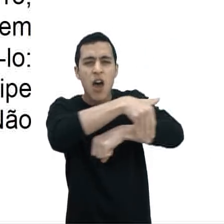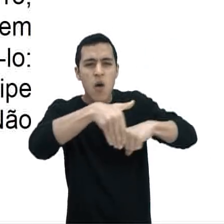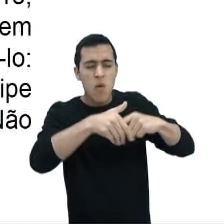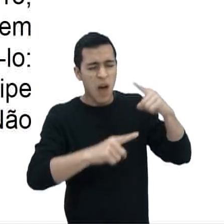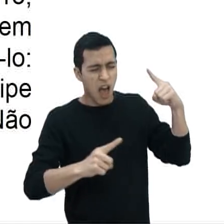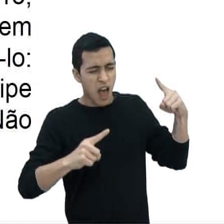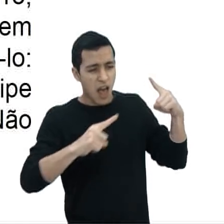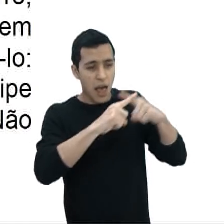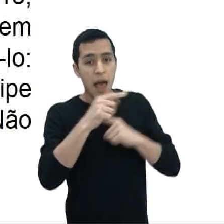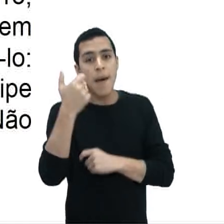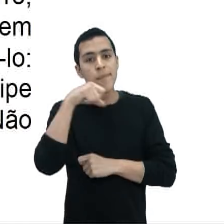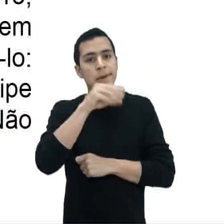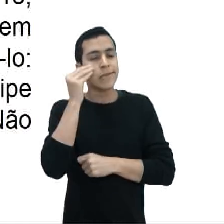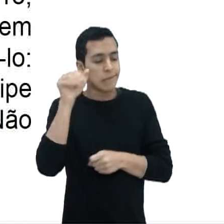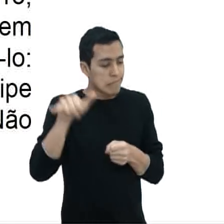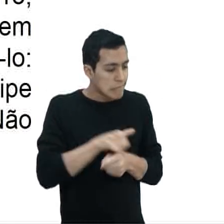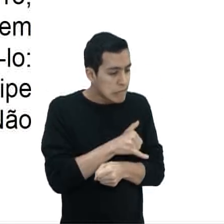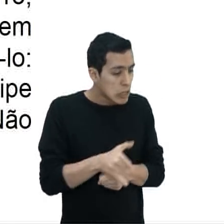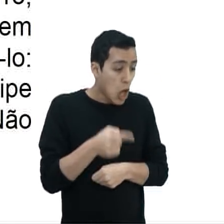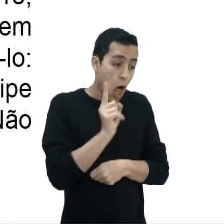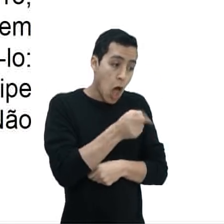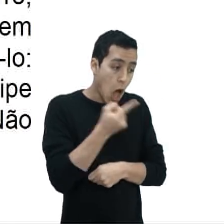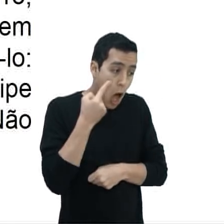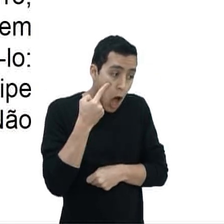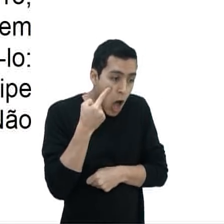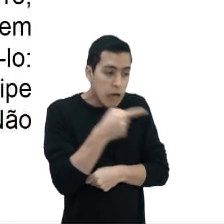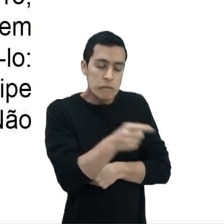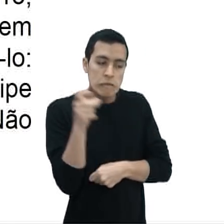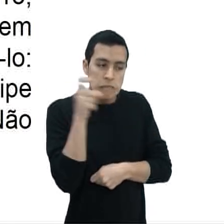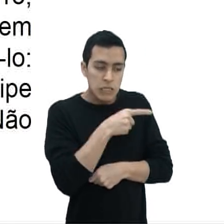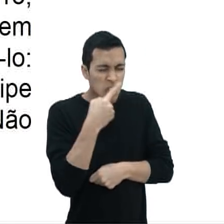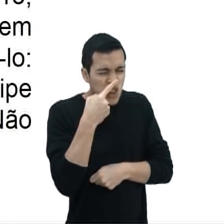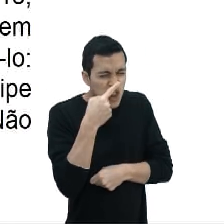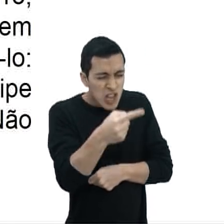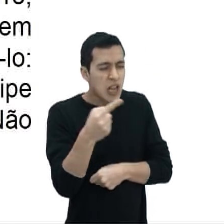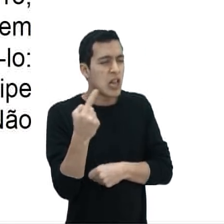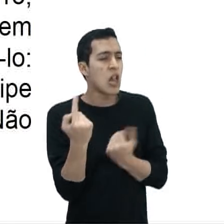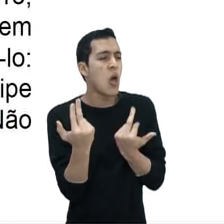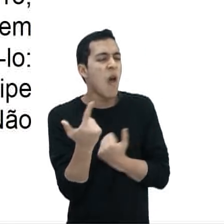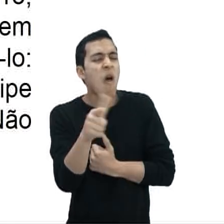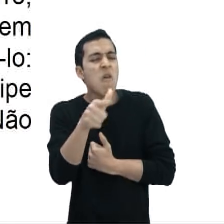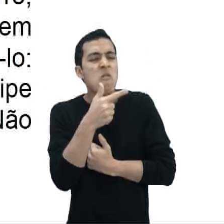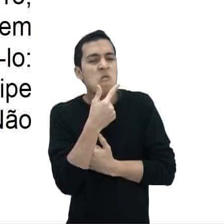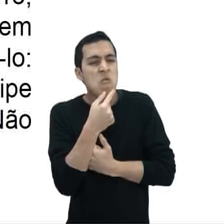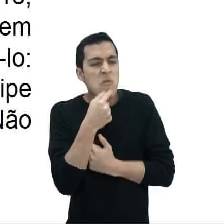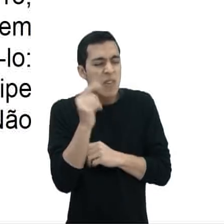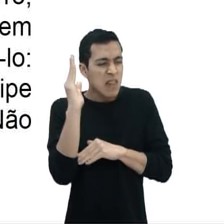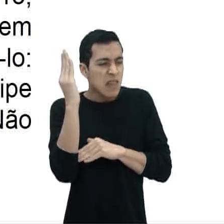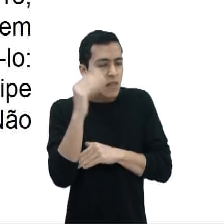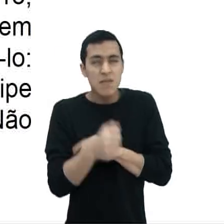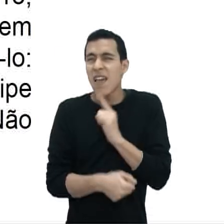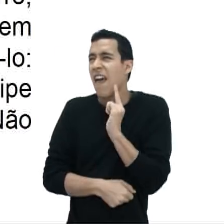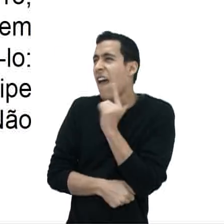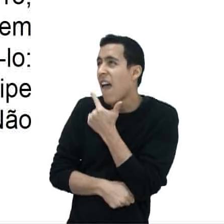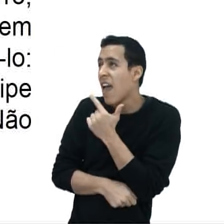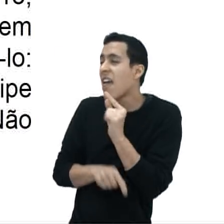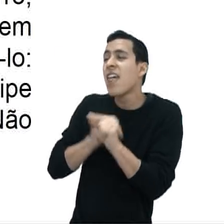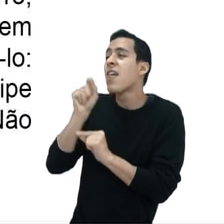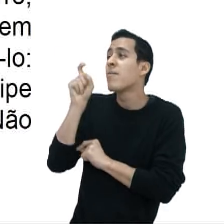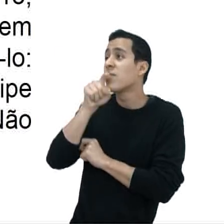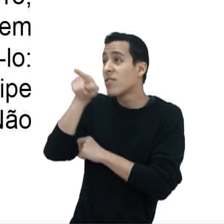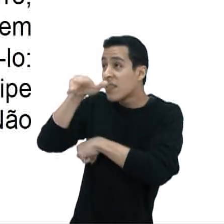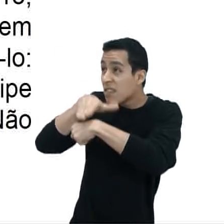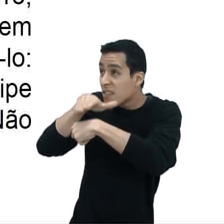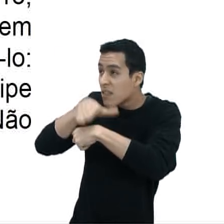mãe tentava assustá-lo. Seu nariz vai ficar igual ao do Pinóquio. Felipe ria na cara dela. Quem está mentindo é